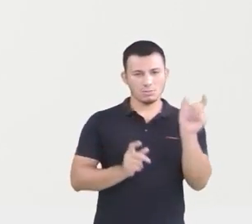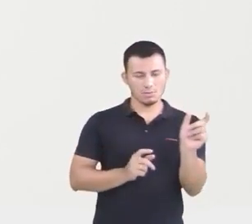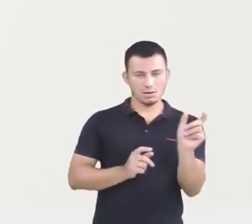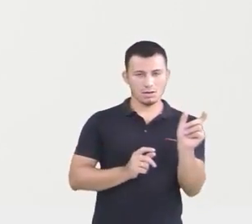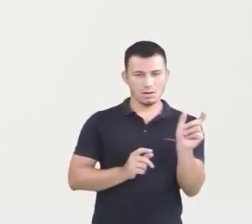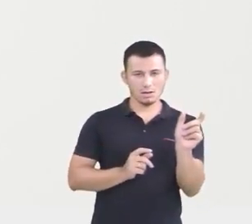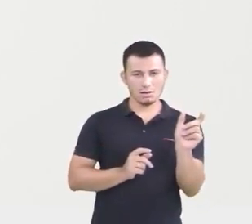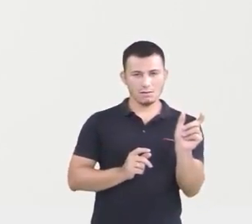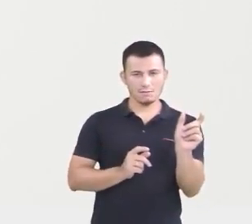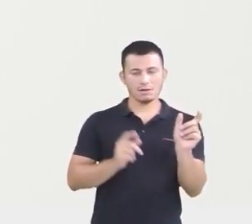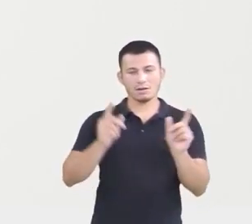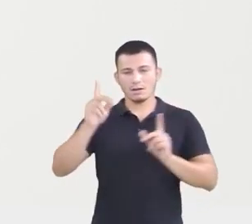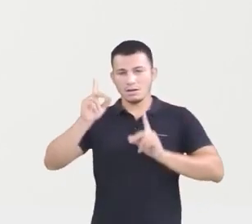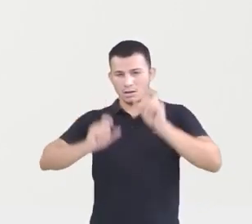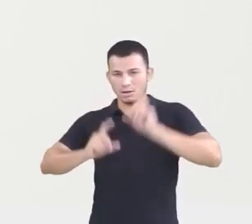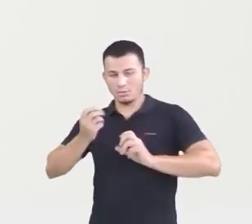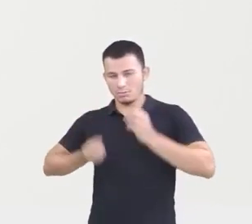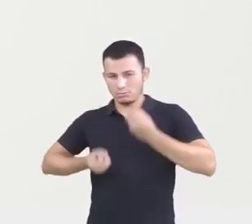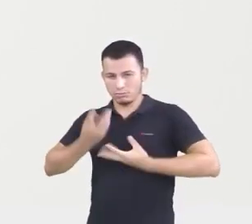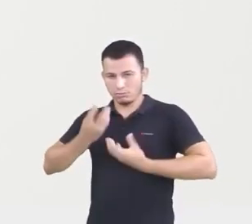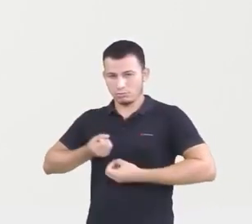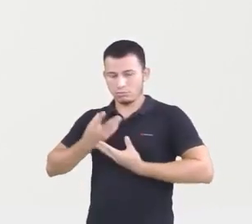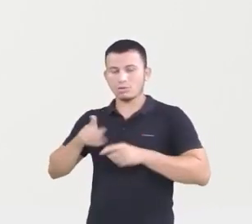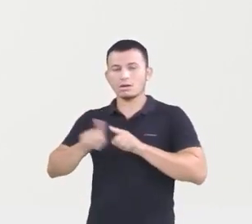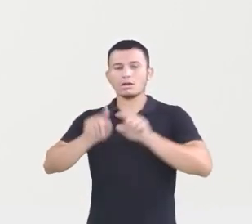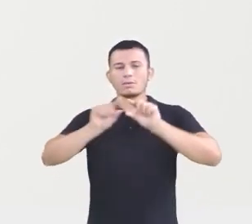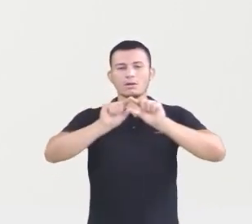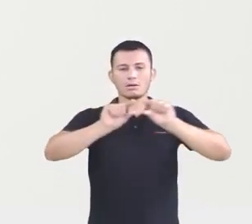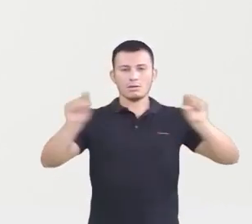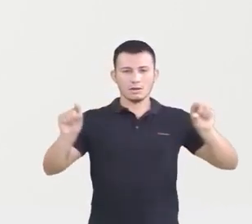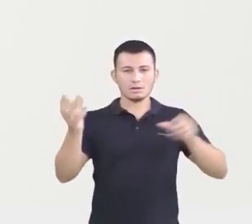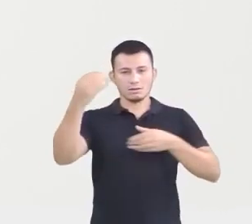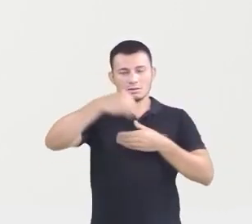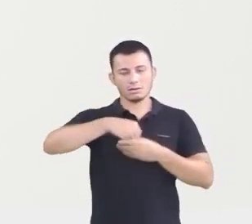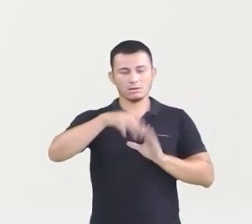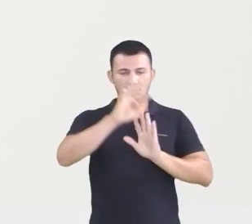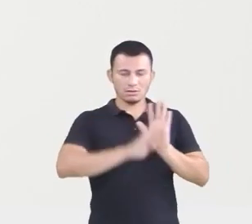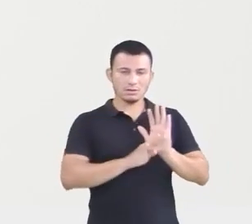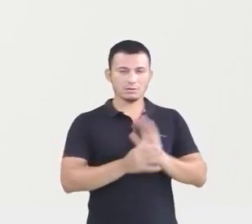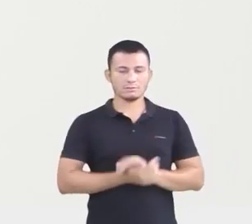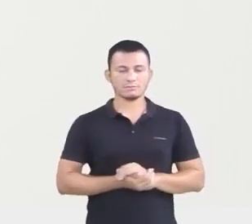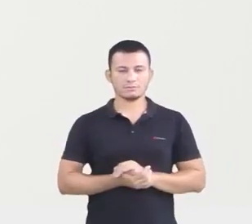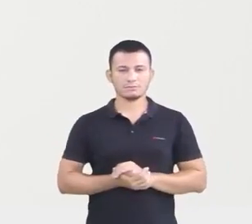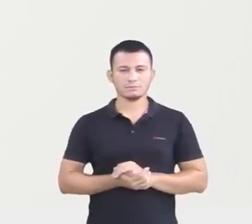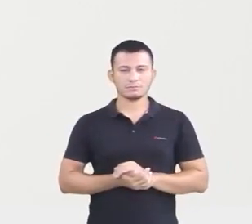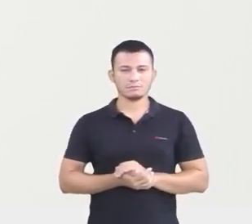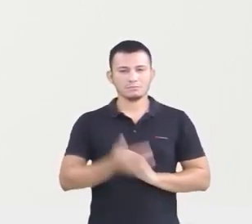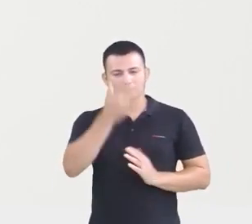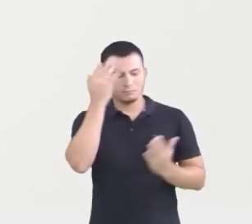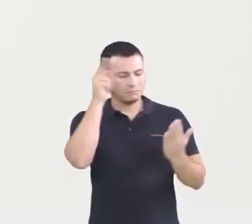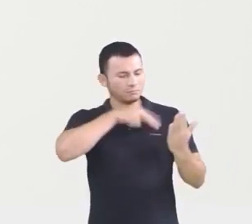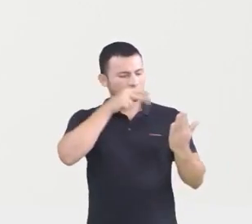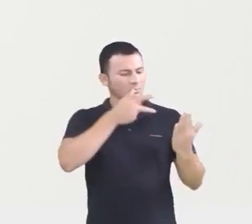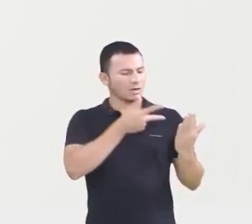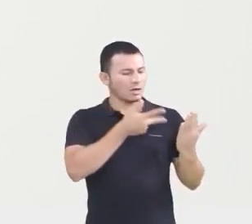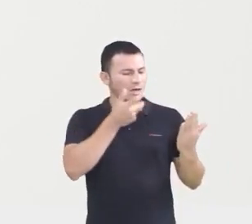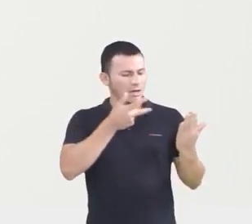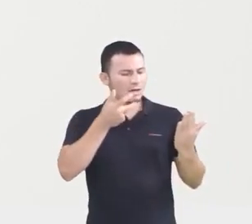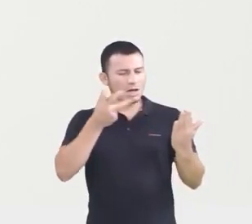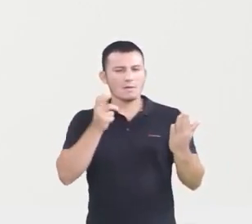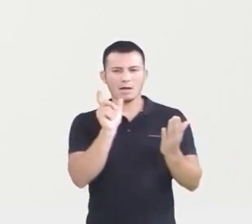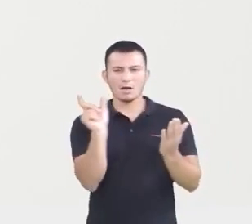palavras, expressões e orações dentro de um texto, permitindo ao leitor identificar a quais termos